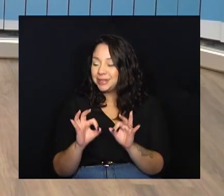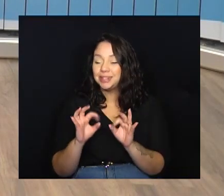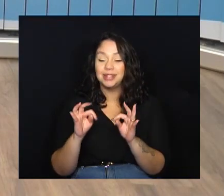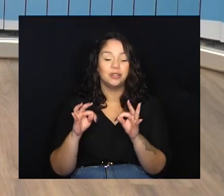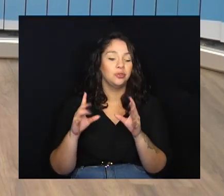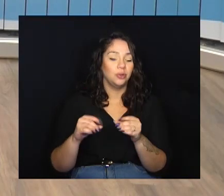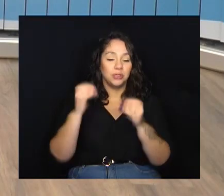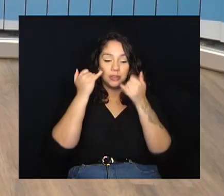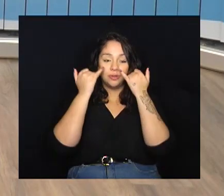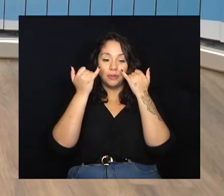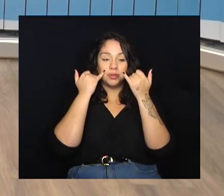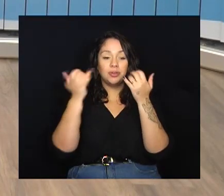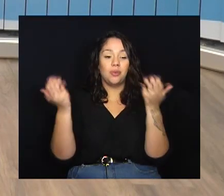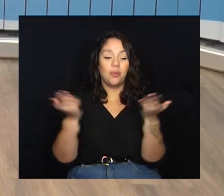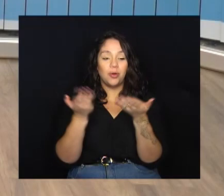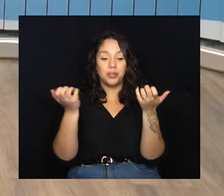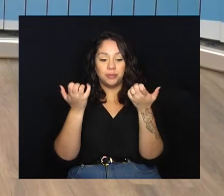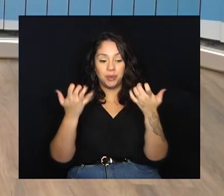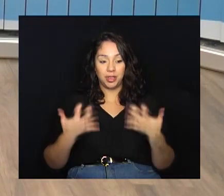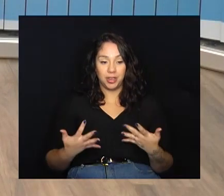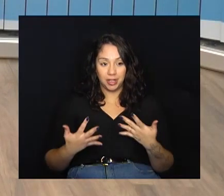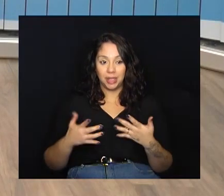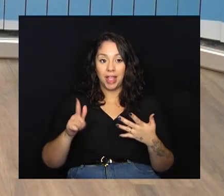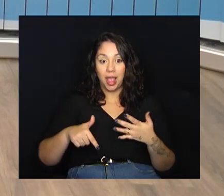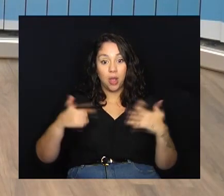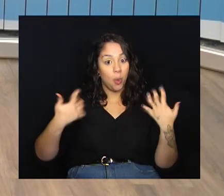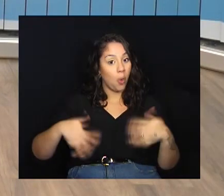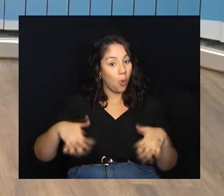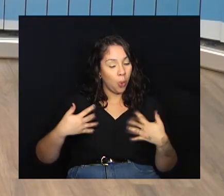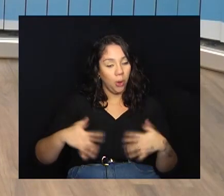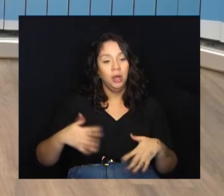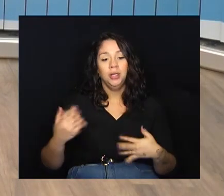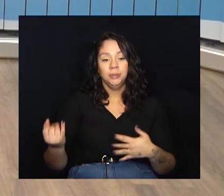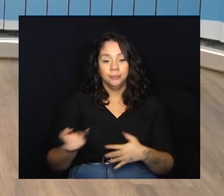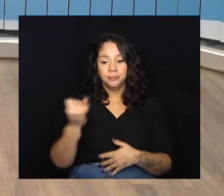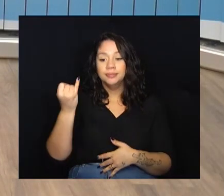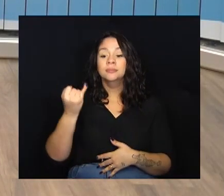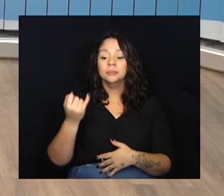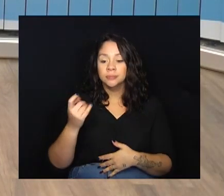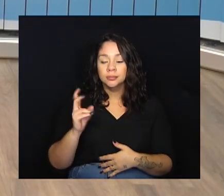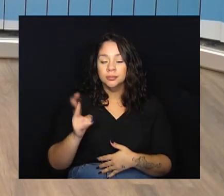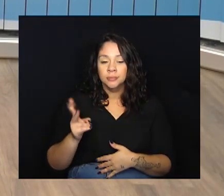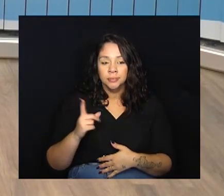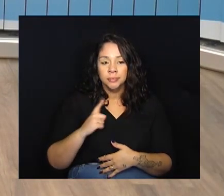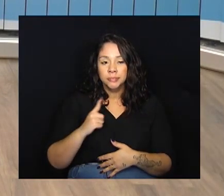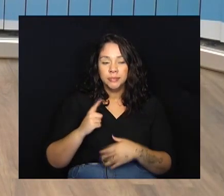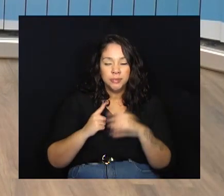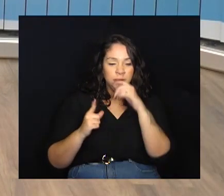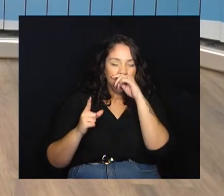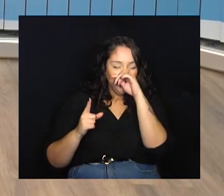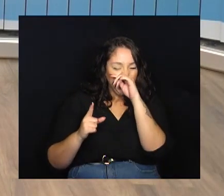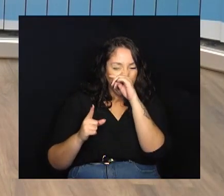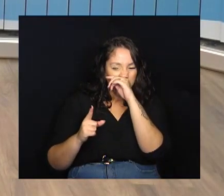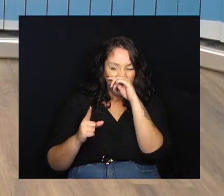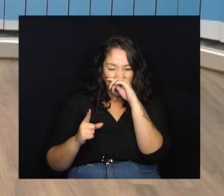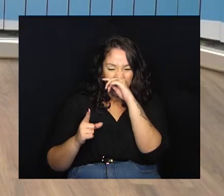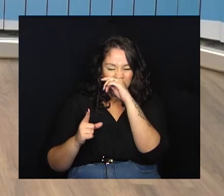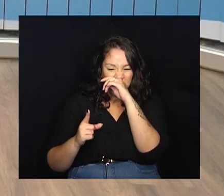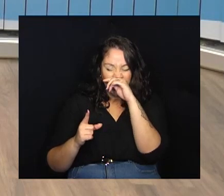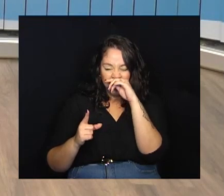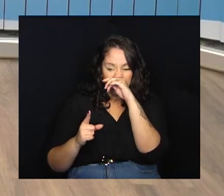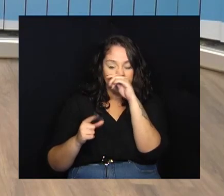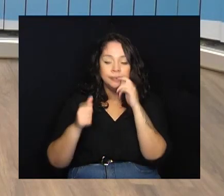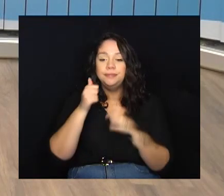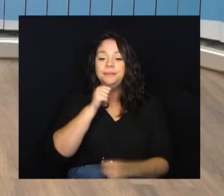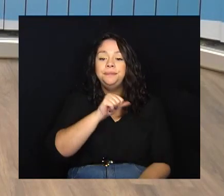as informações que foram trazidas aqui De grande valia para o nosso público porque a gente sempre ouviu falar sobre maternidade tardia mas com